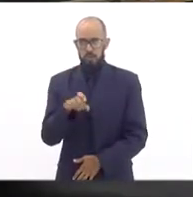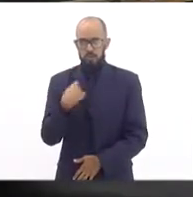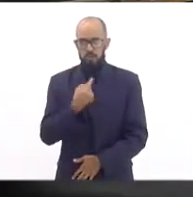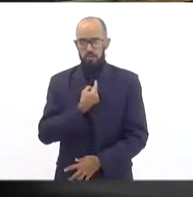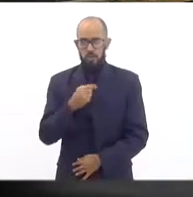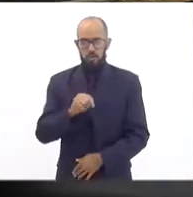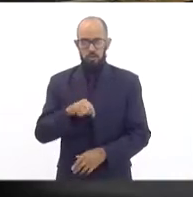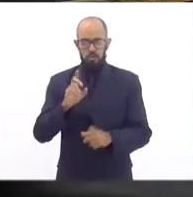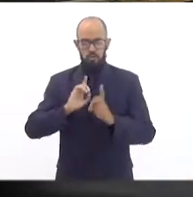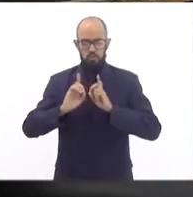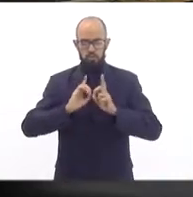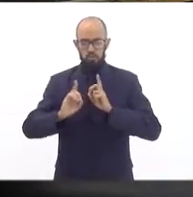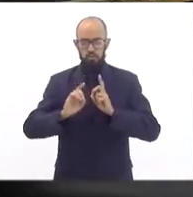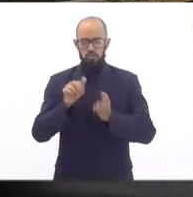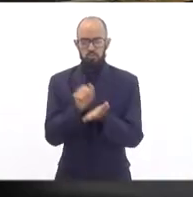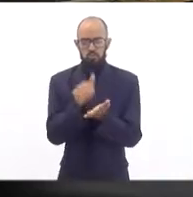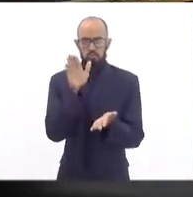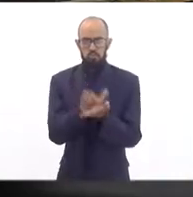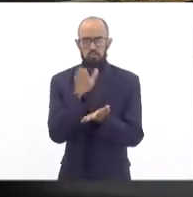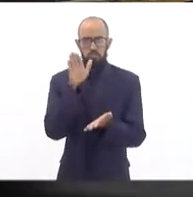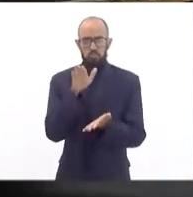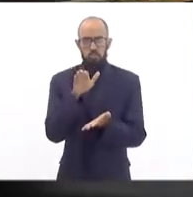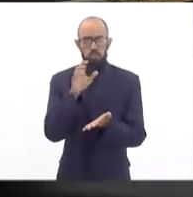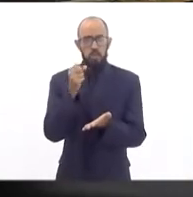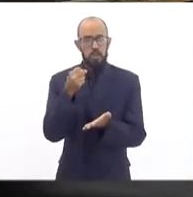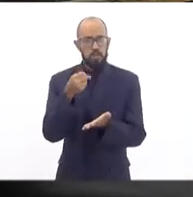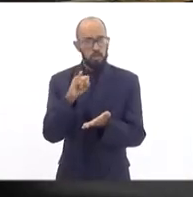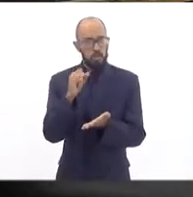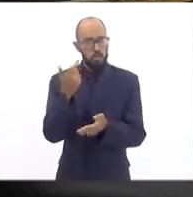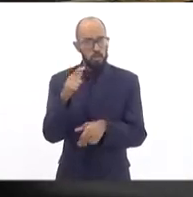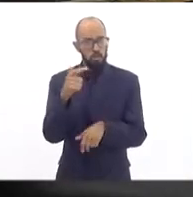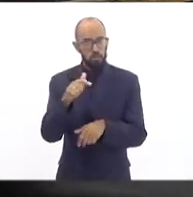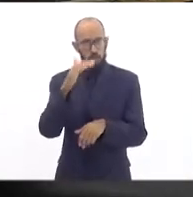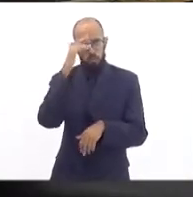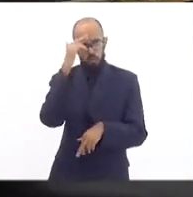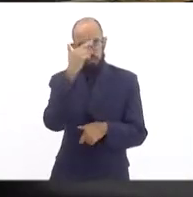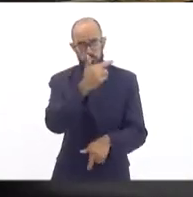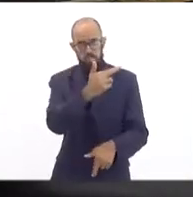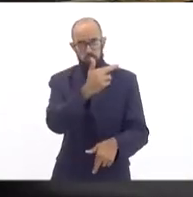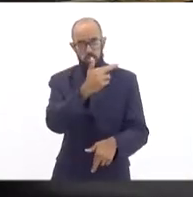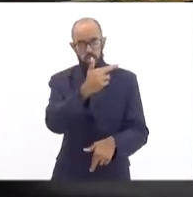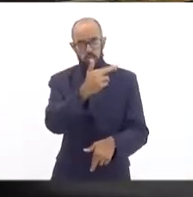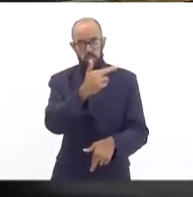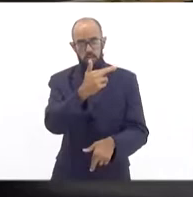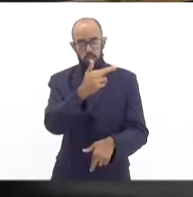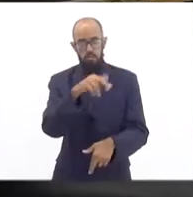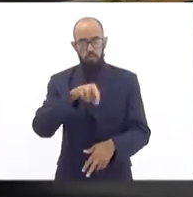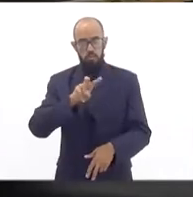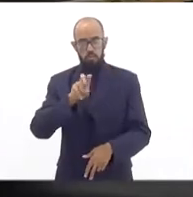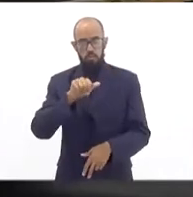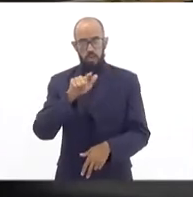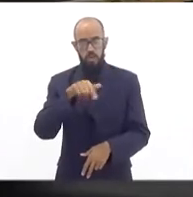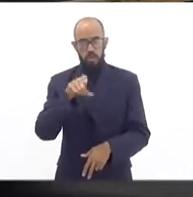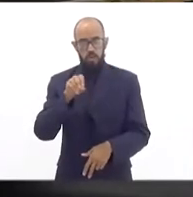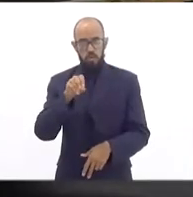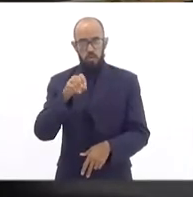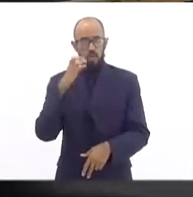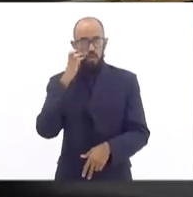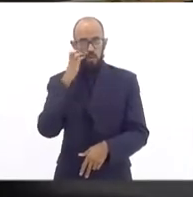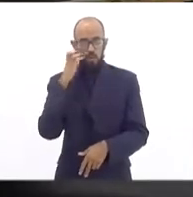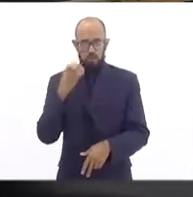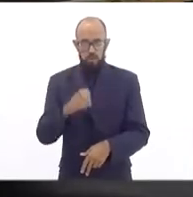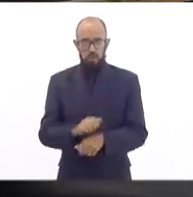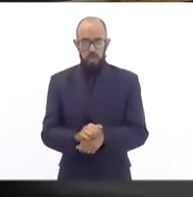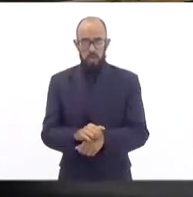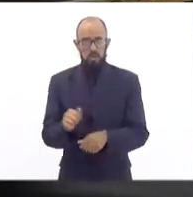a aplicação de multas quando há o descumprimento do que determina a lei quando se